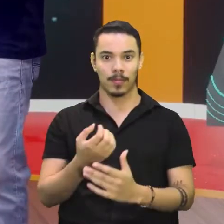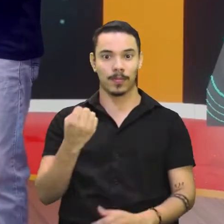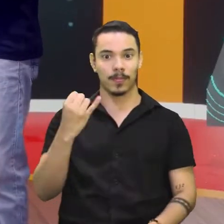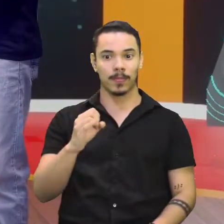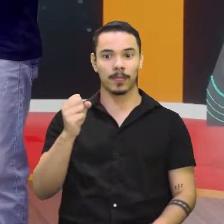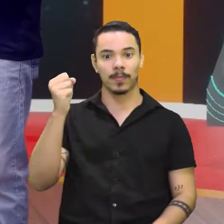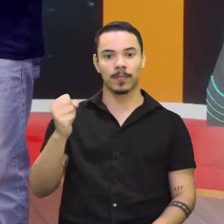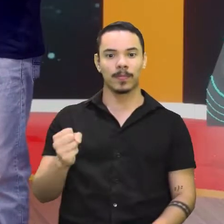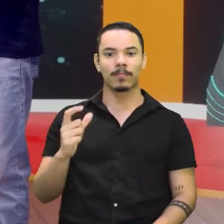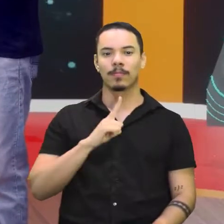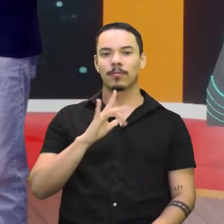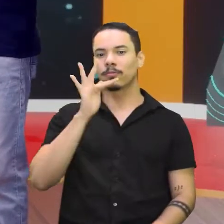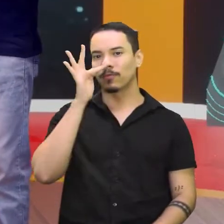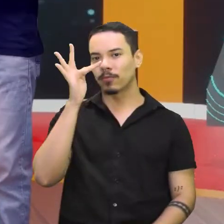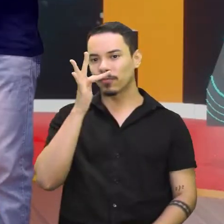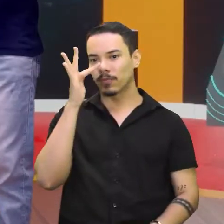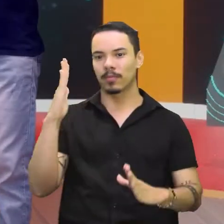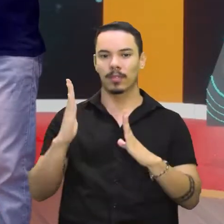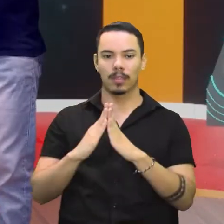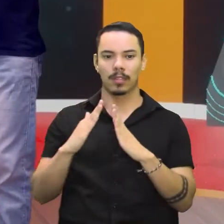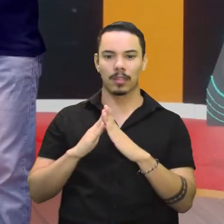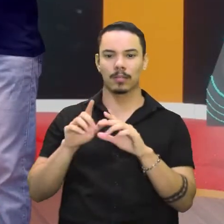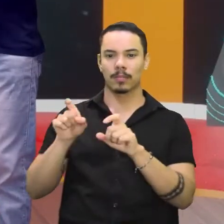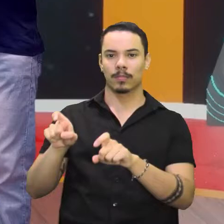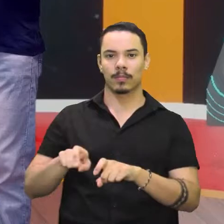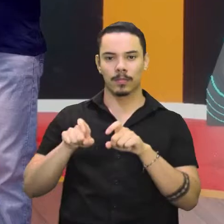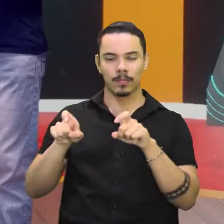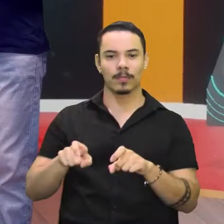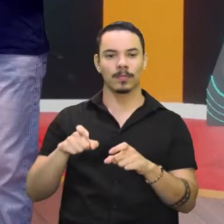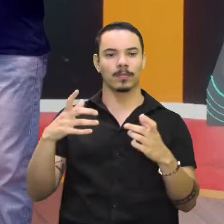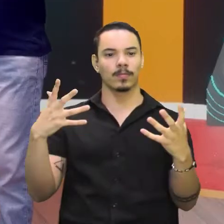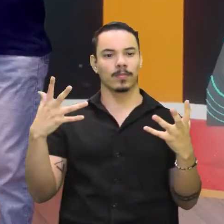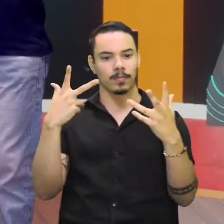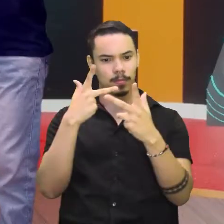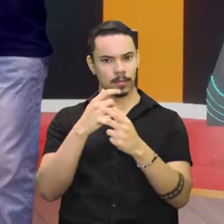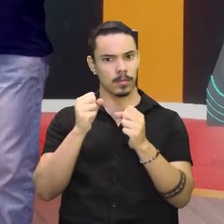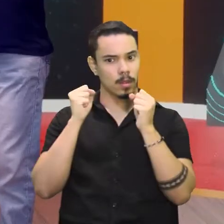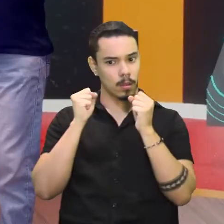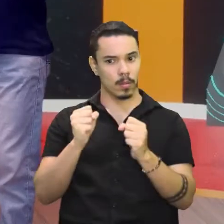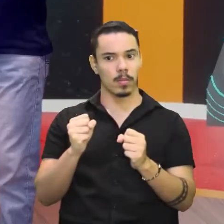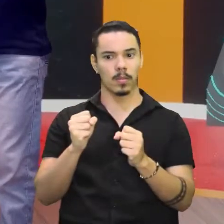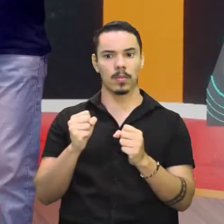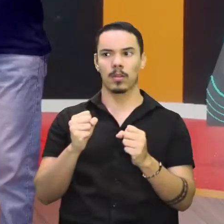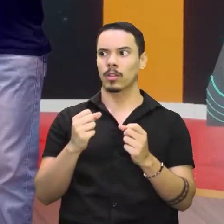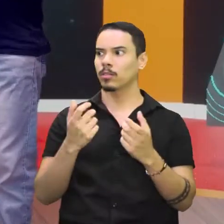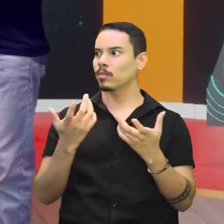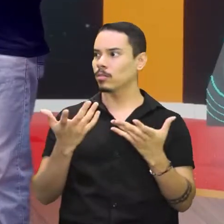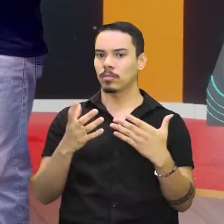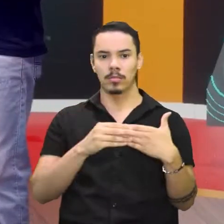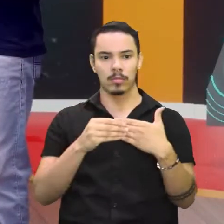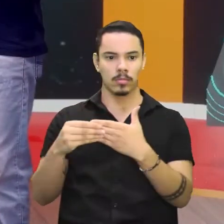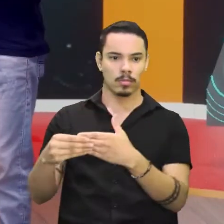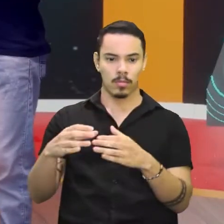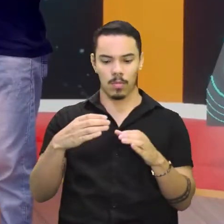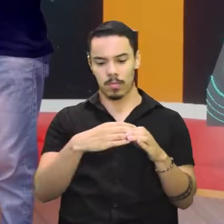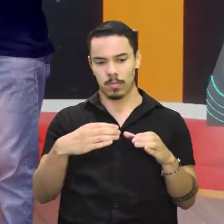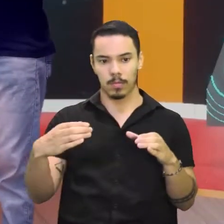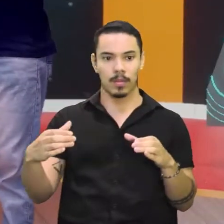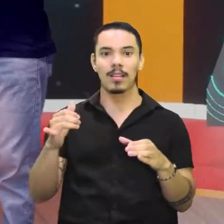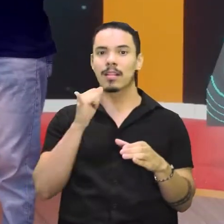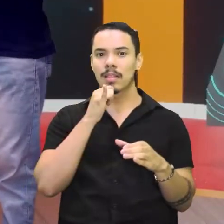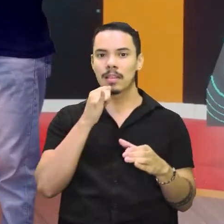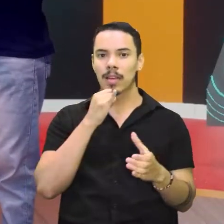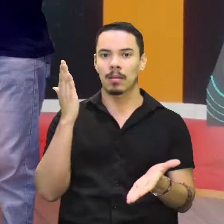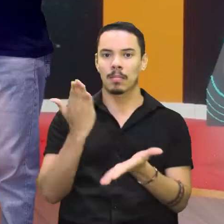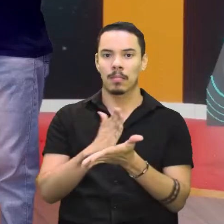tem umas florzinhas lá em casa, no sítio, tem umas plantas bonitinhas e tal. Pode fazer um jarro e trazer? traz, a gente já viu eu tenho várias uma caixeira, escolas.